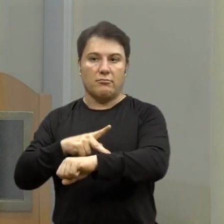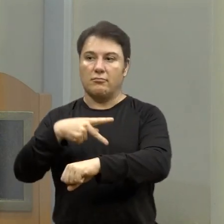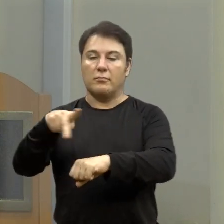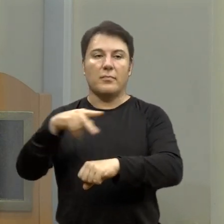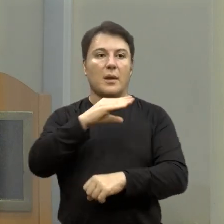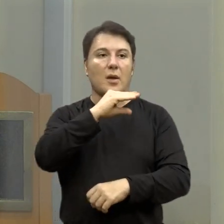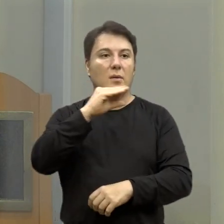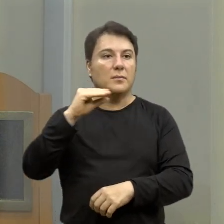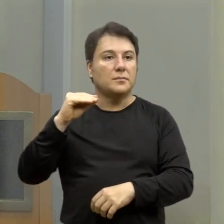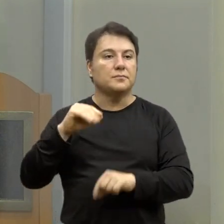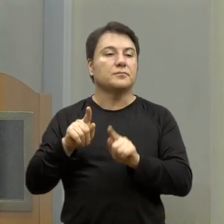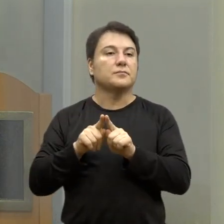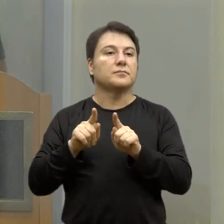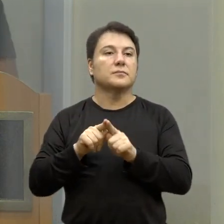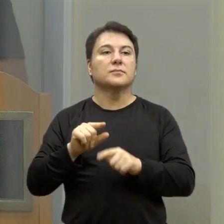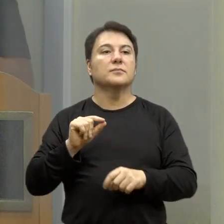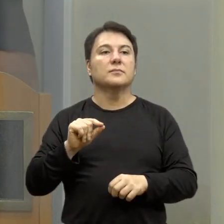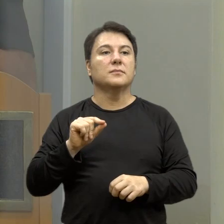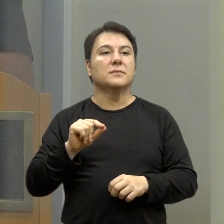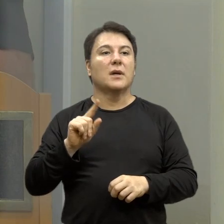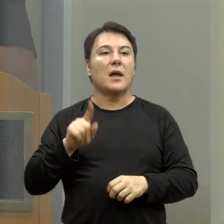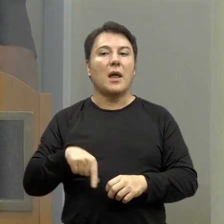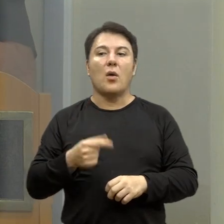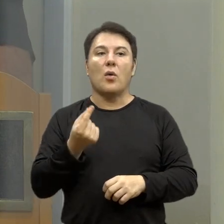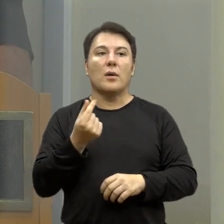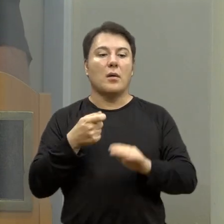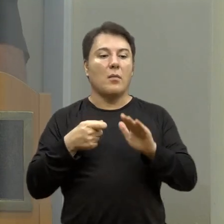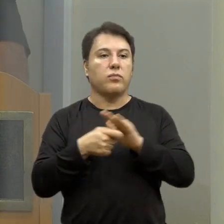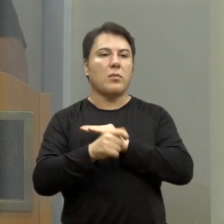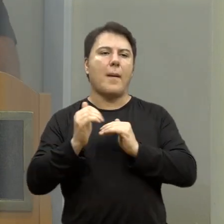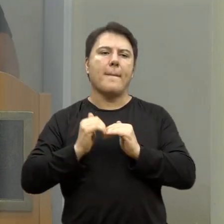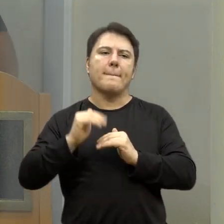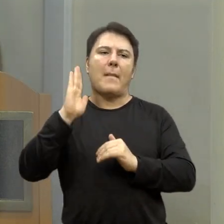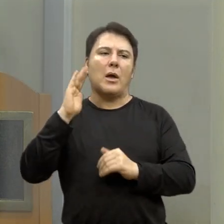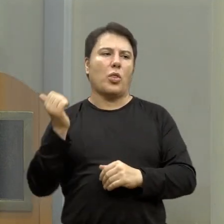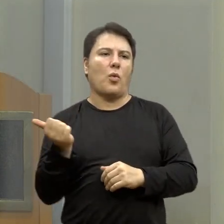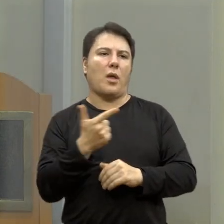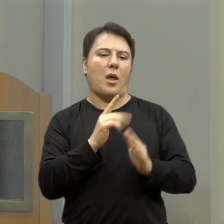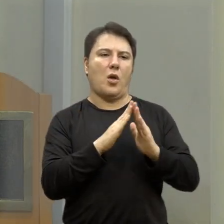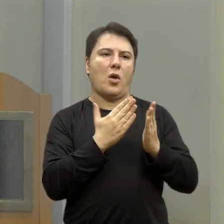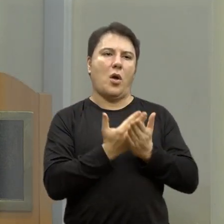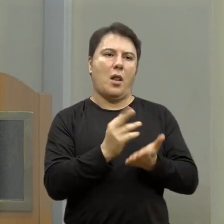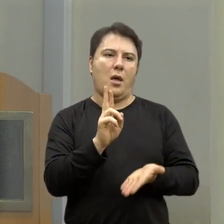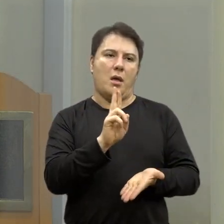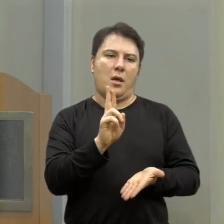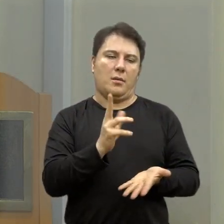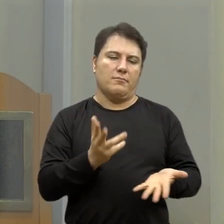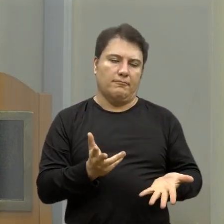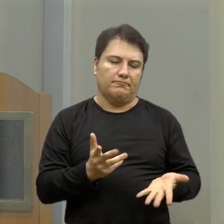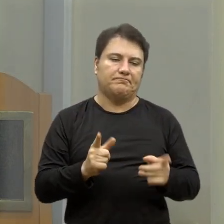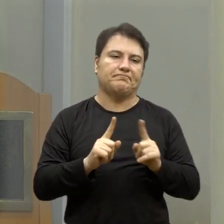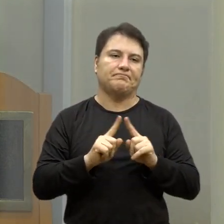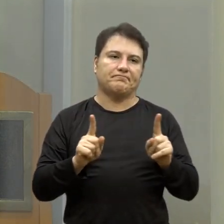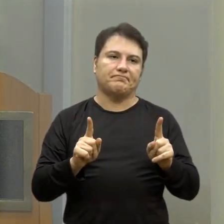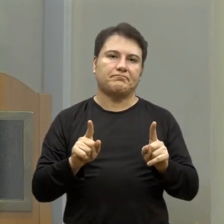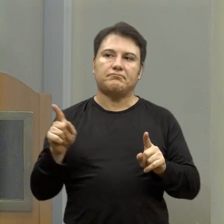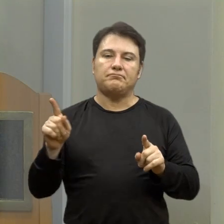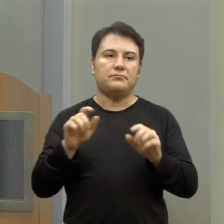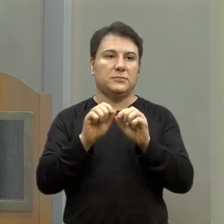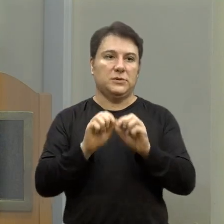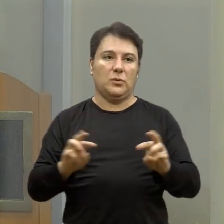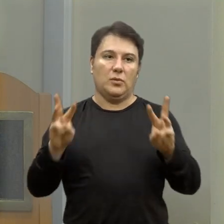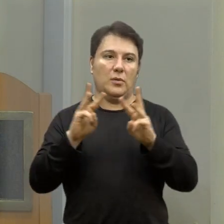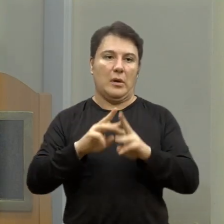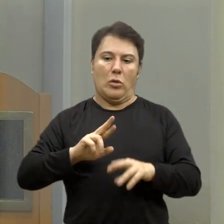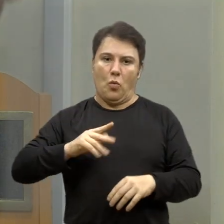os adolescentes, além de ser um investimento muito maior do que na escola regular. Nesse sentido, a ONU, não